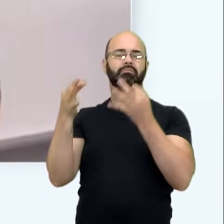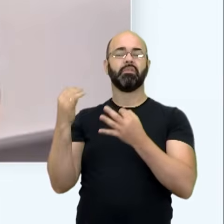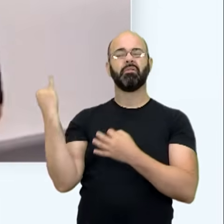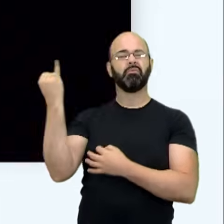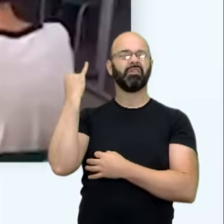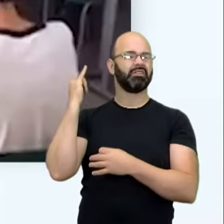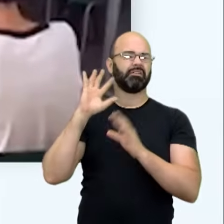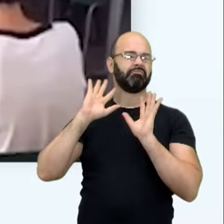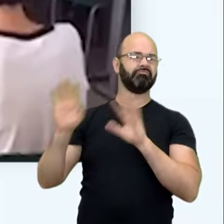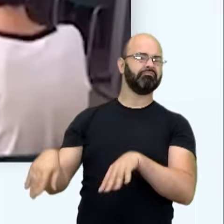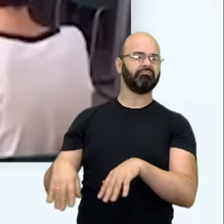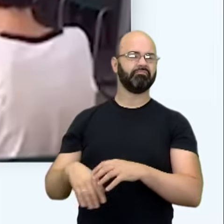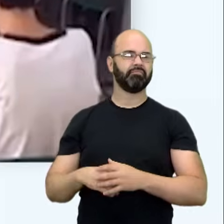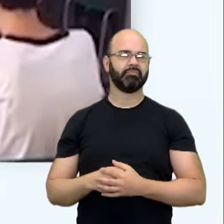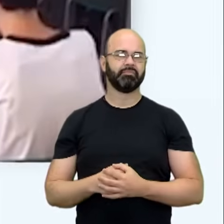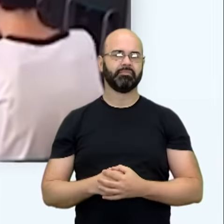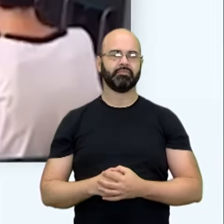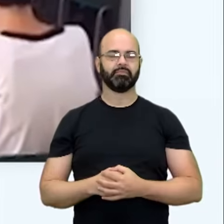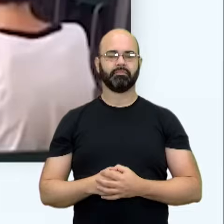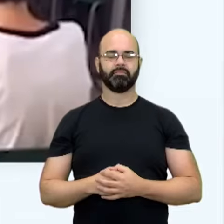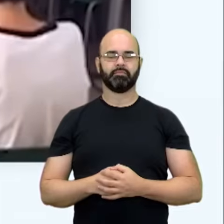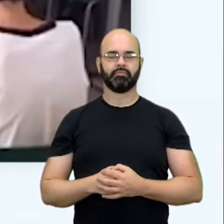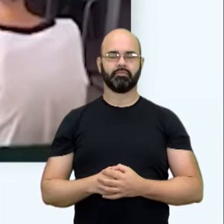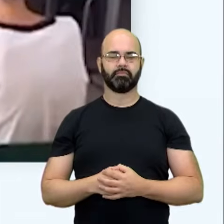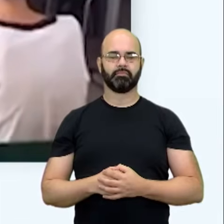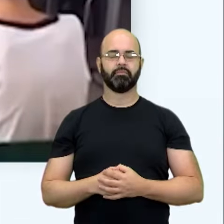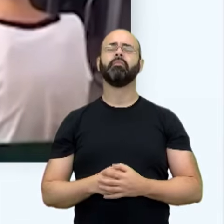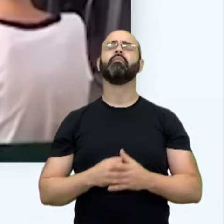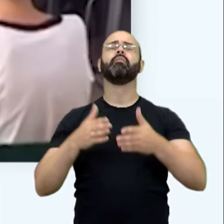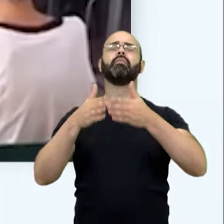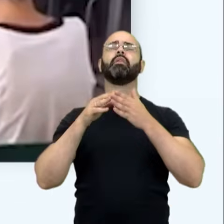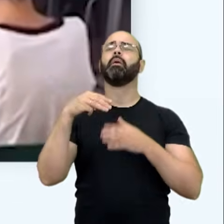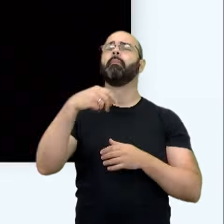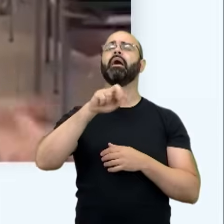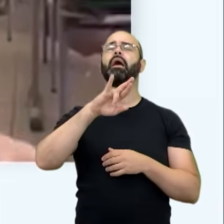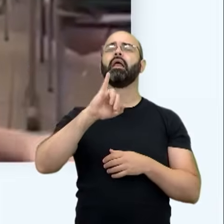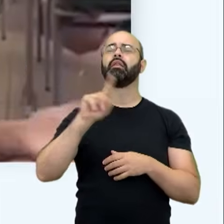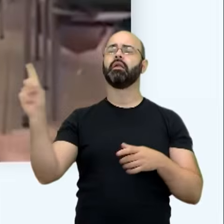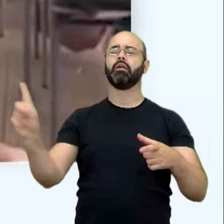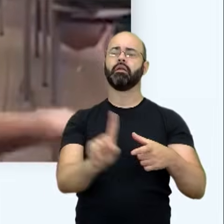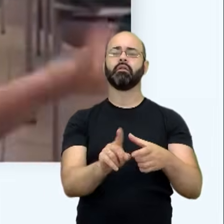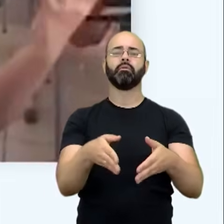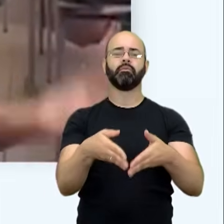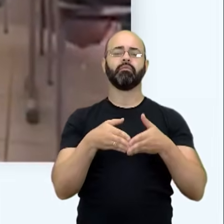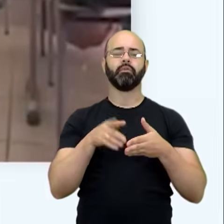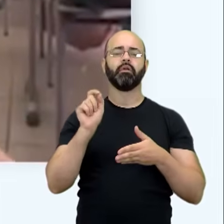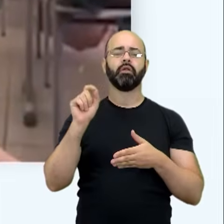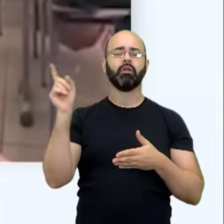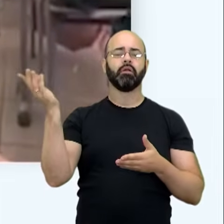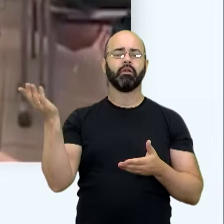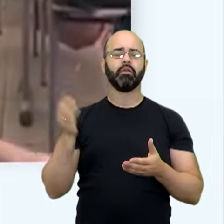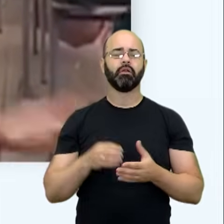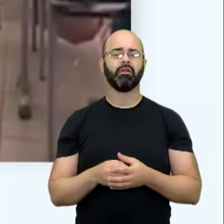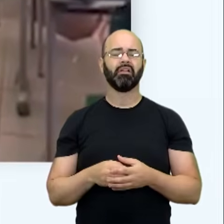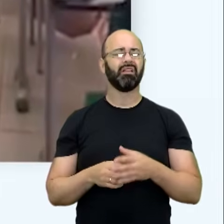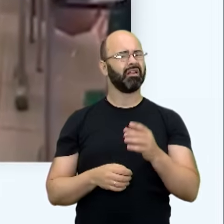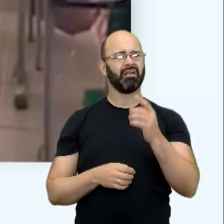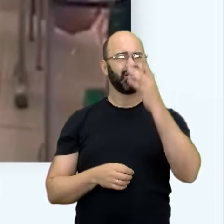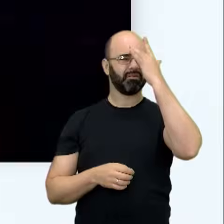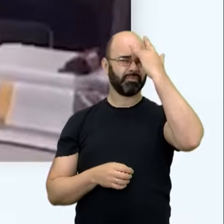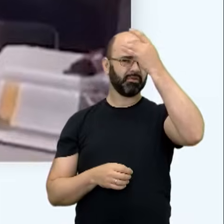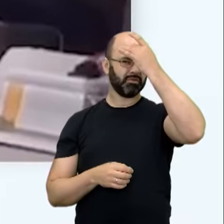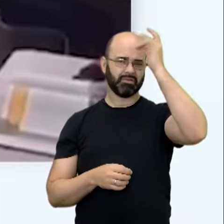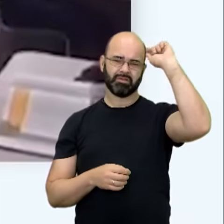importância. Pessoal, por favor, alguém pode incluir a Maria Eduarda no grupo? Ah, professora, ela está falando sobre a consciência